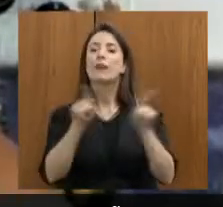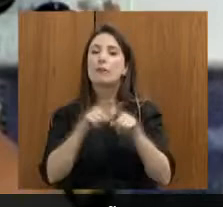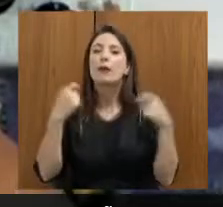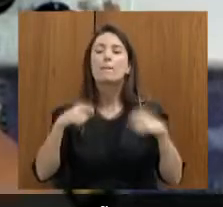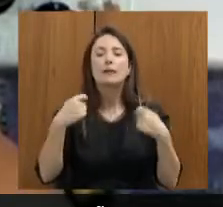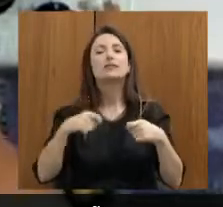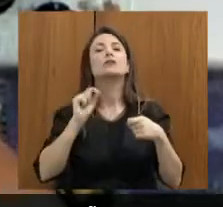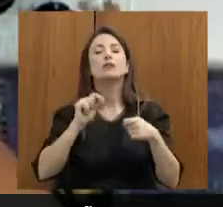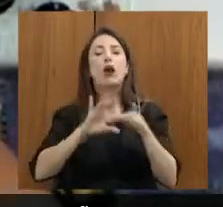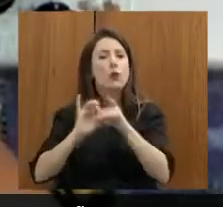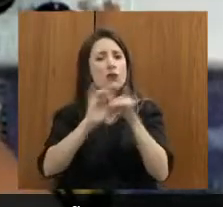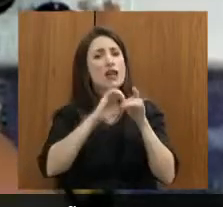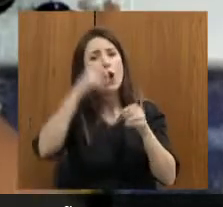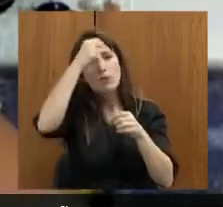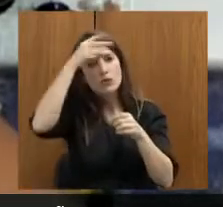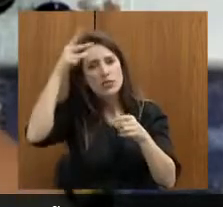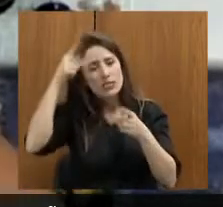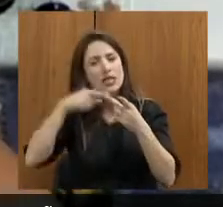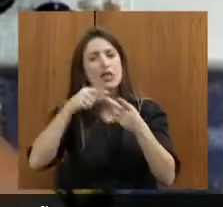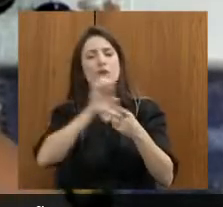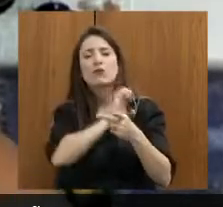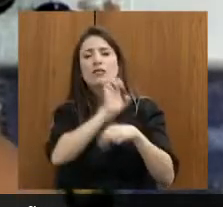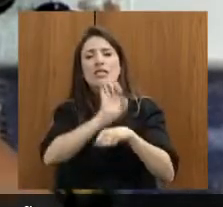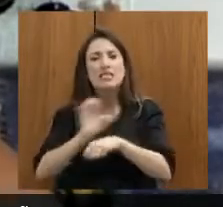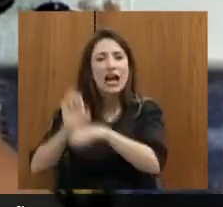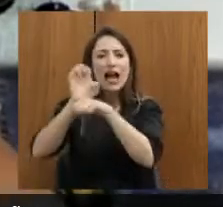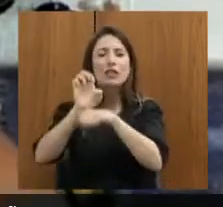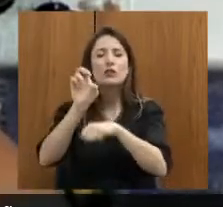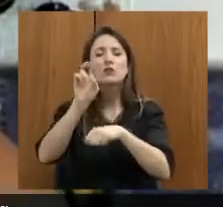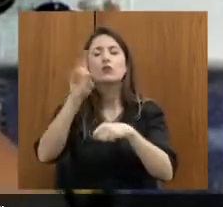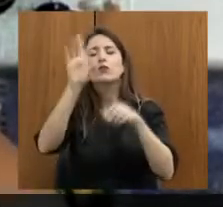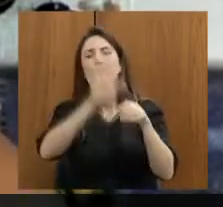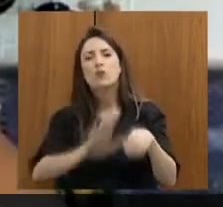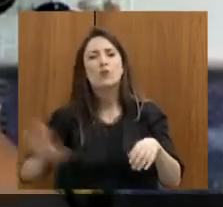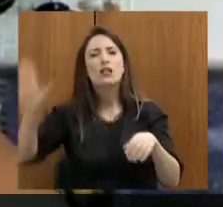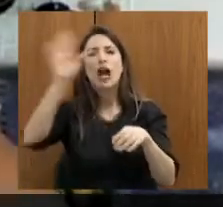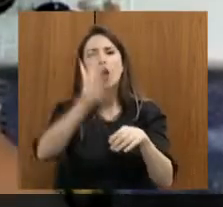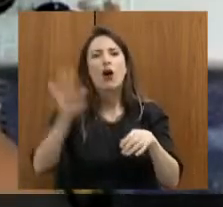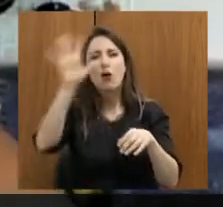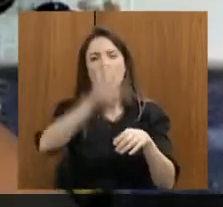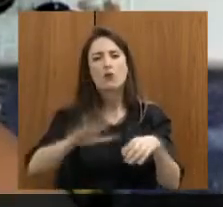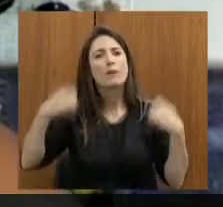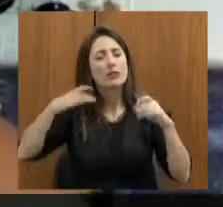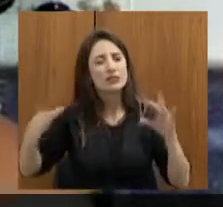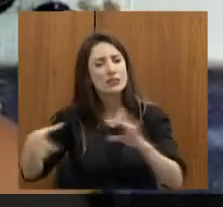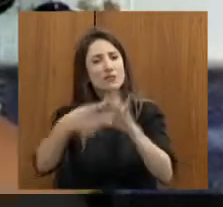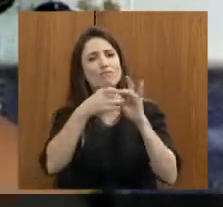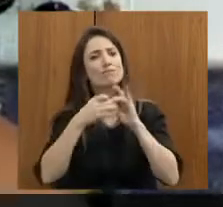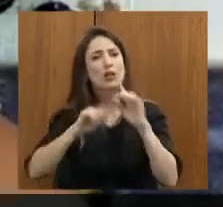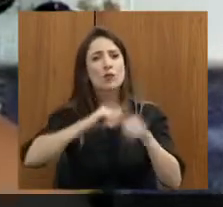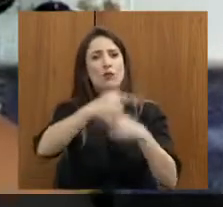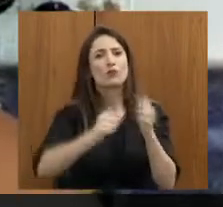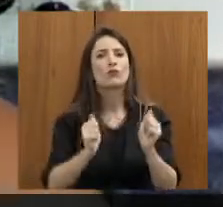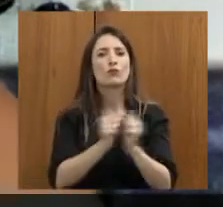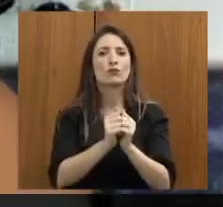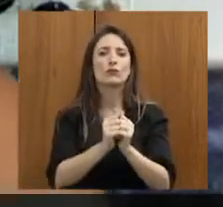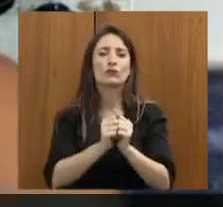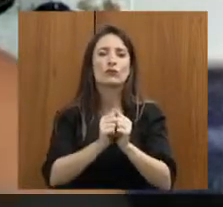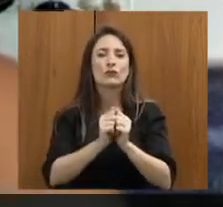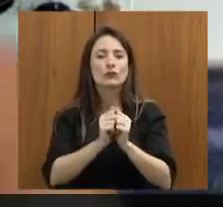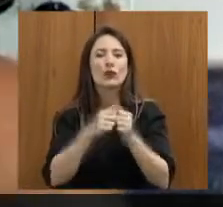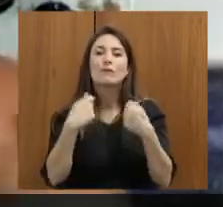na implementação de sistemas federativos como é o caso do Sistema Nacional do património ele tem essa possibilidade de